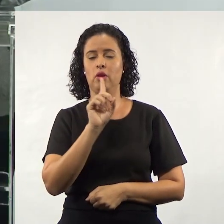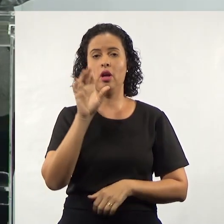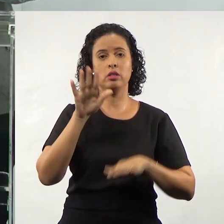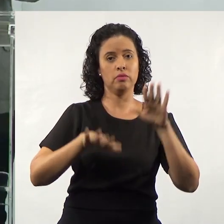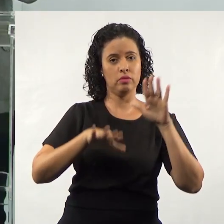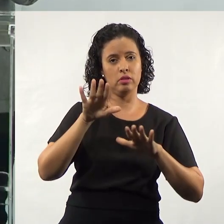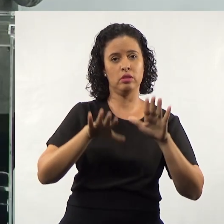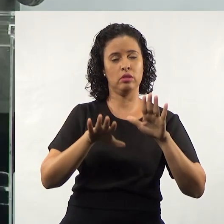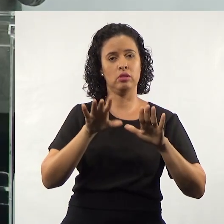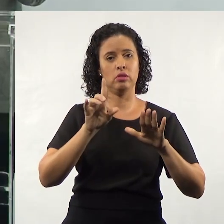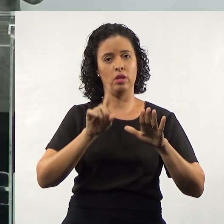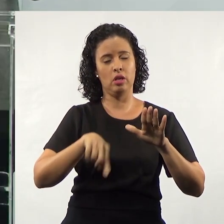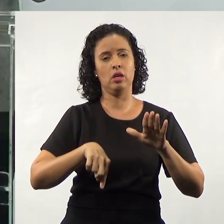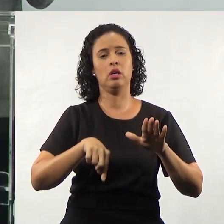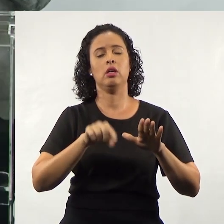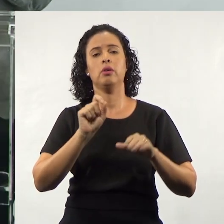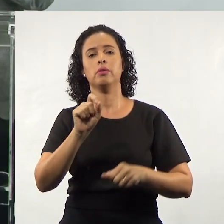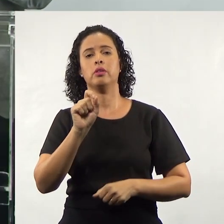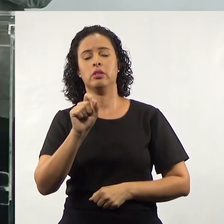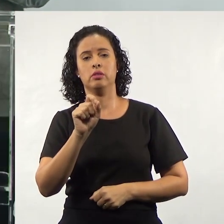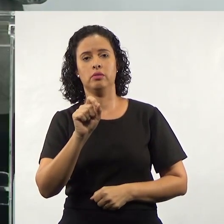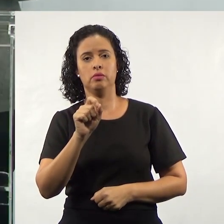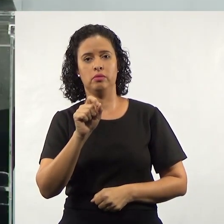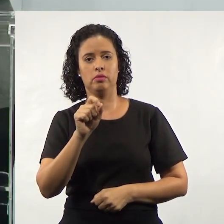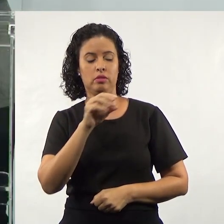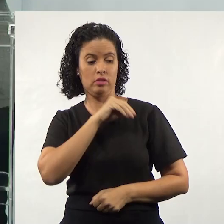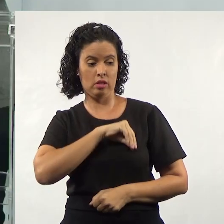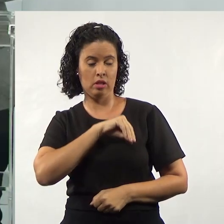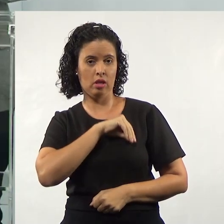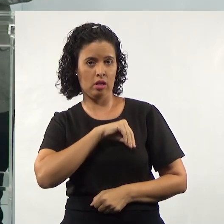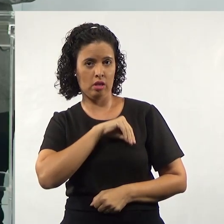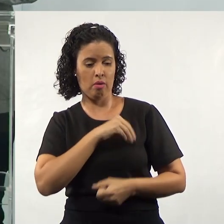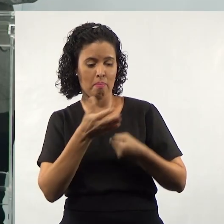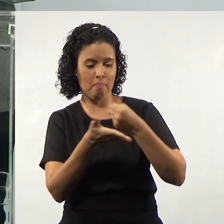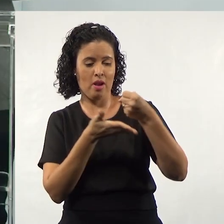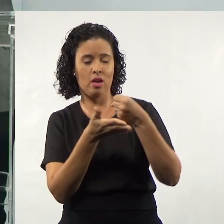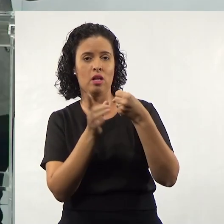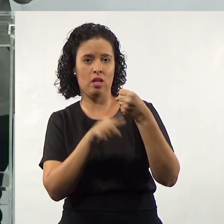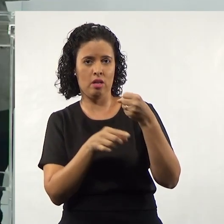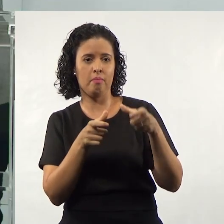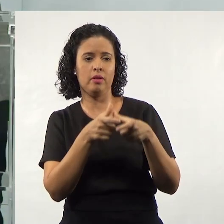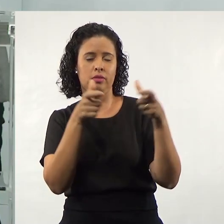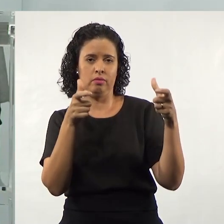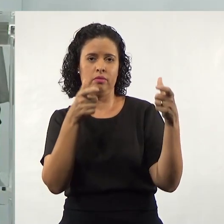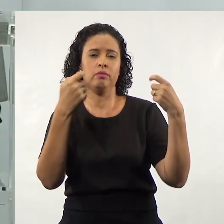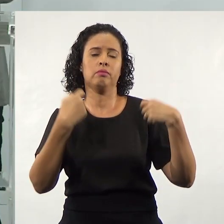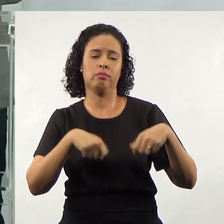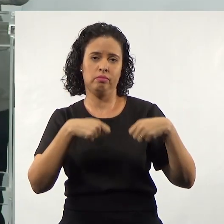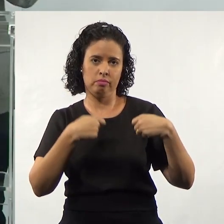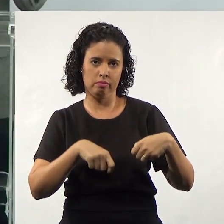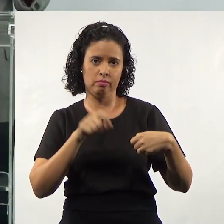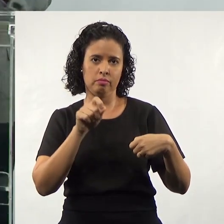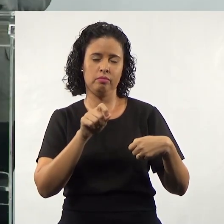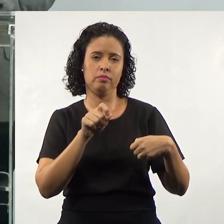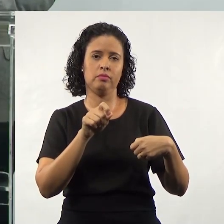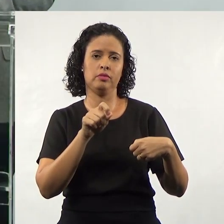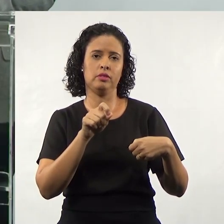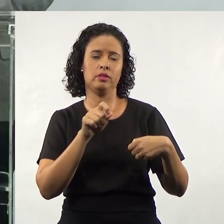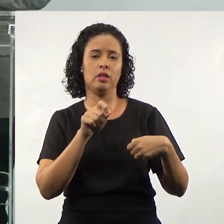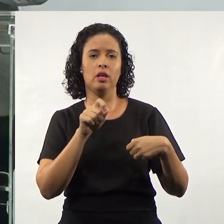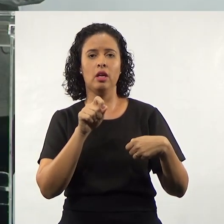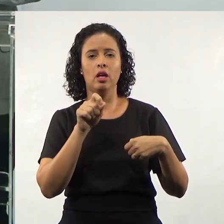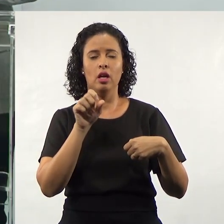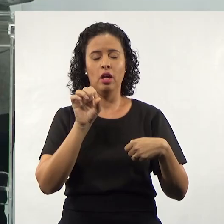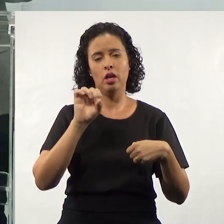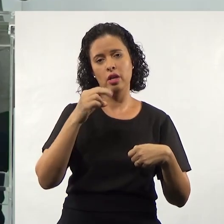salário base daquela categoria, daquele MEI, ele é um salário um pouco maior. Então, é lógico, precisa ser no mínimo o salário